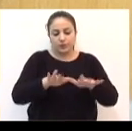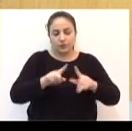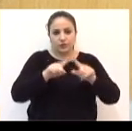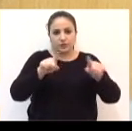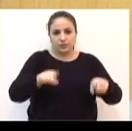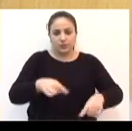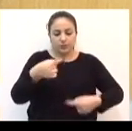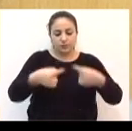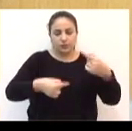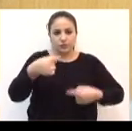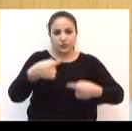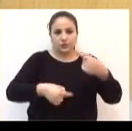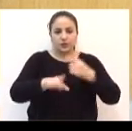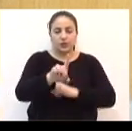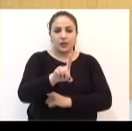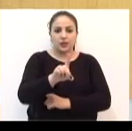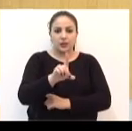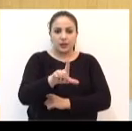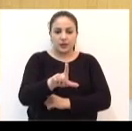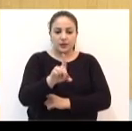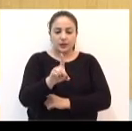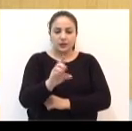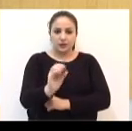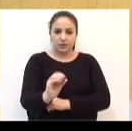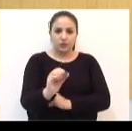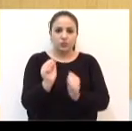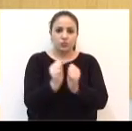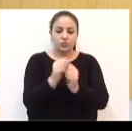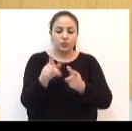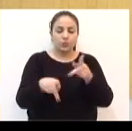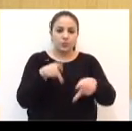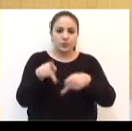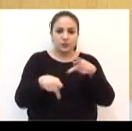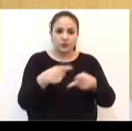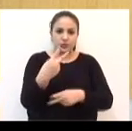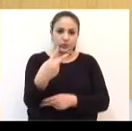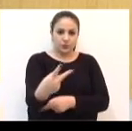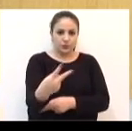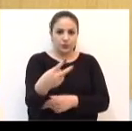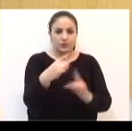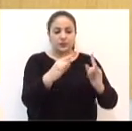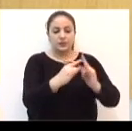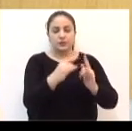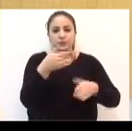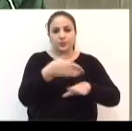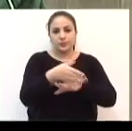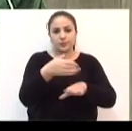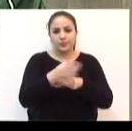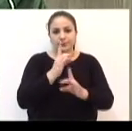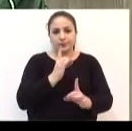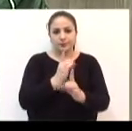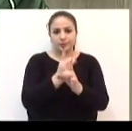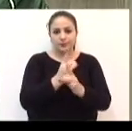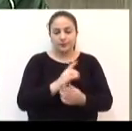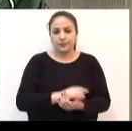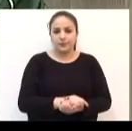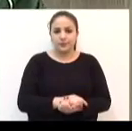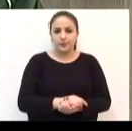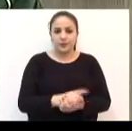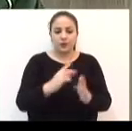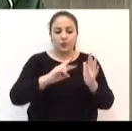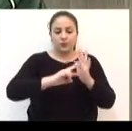para debater a LDO com a população. 2 entidades participaram do encontro. O Sindicato